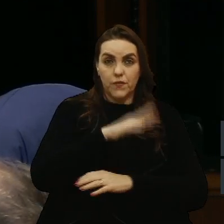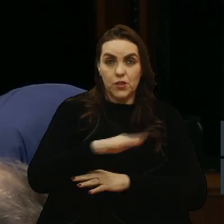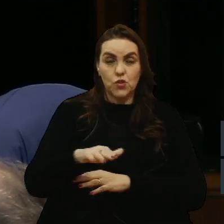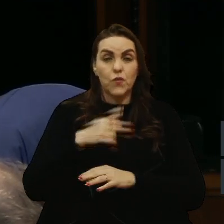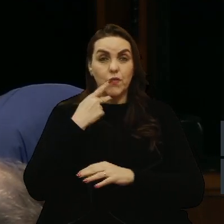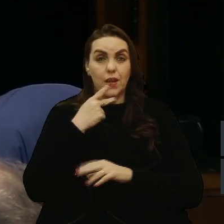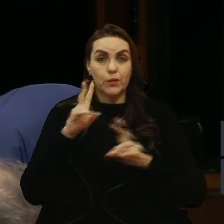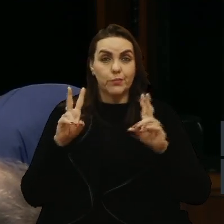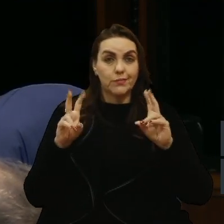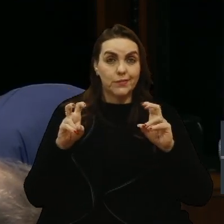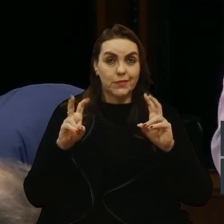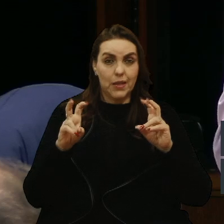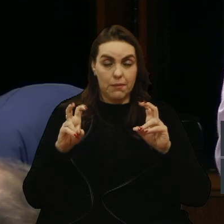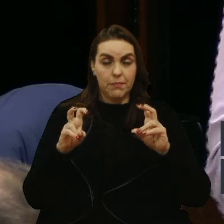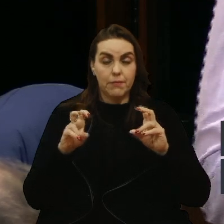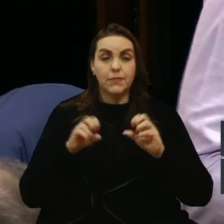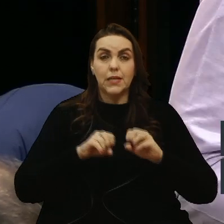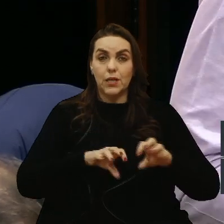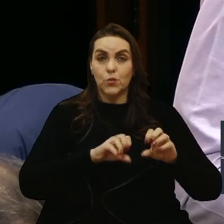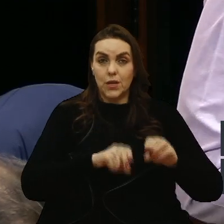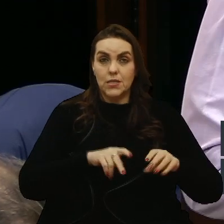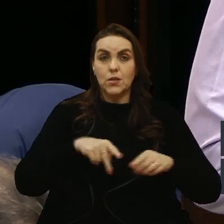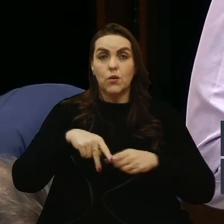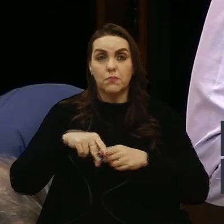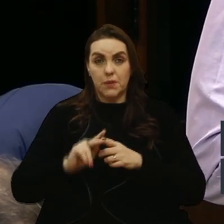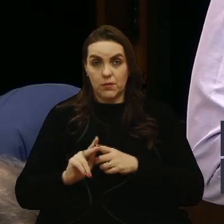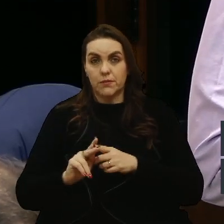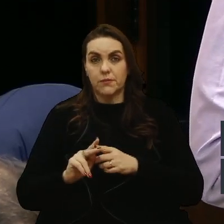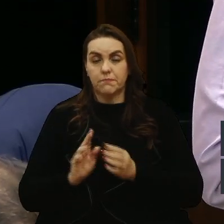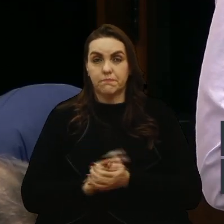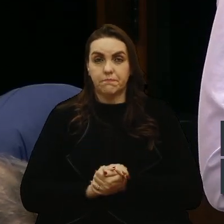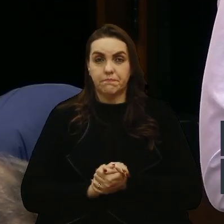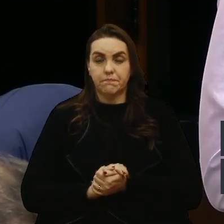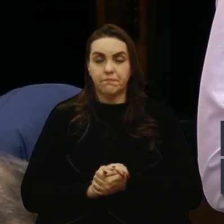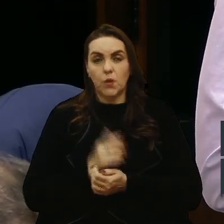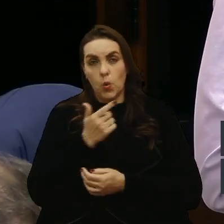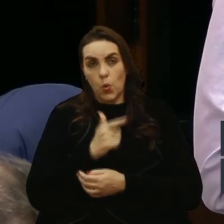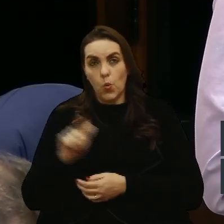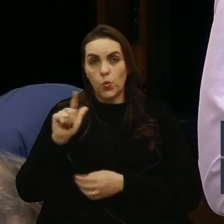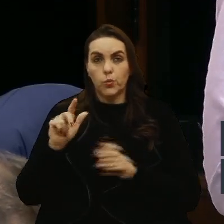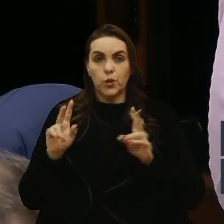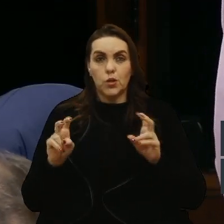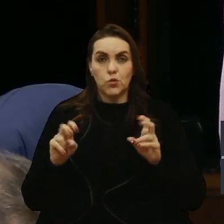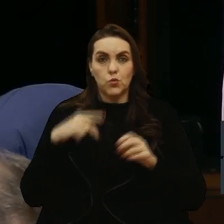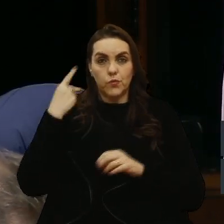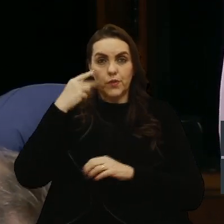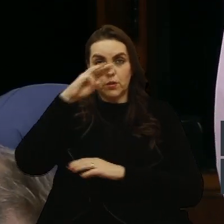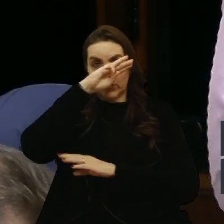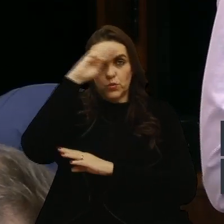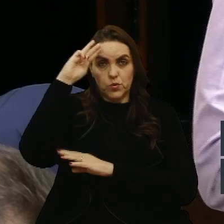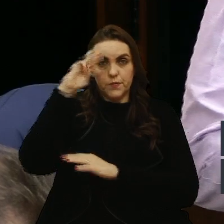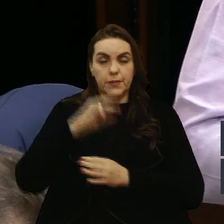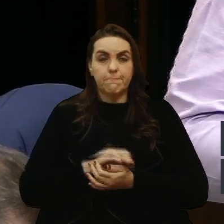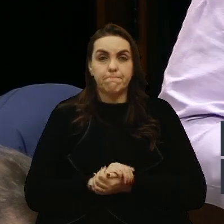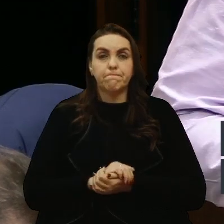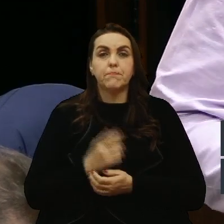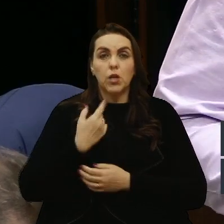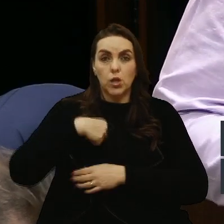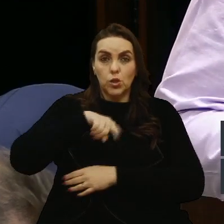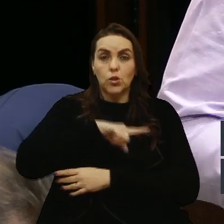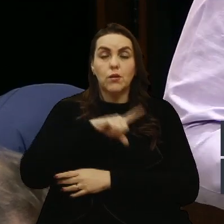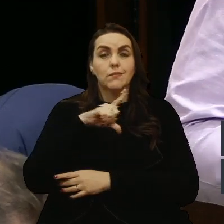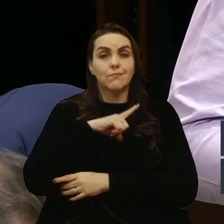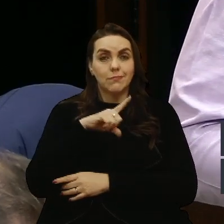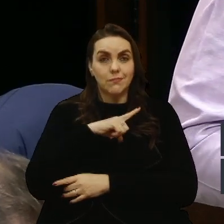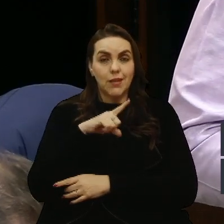tema de educação e manutenção. Outro, vereador Juliano Valim. Nós temos um número muito